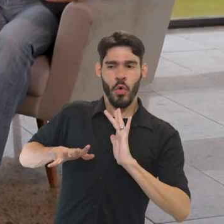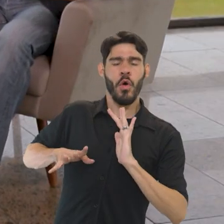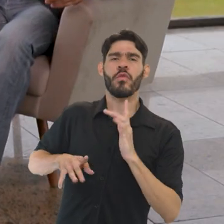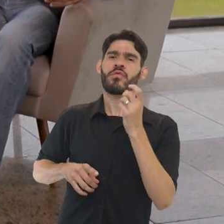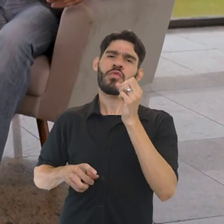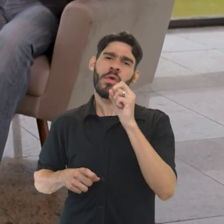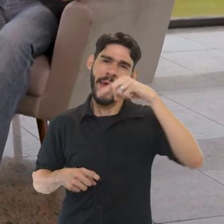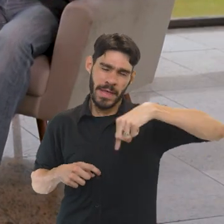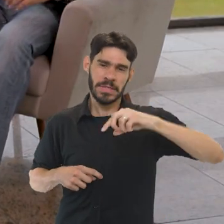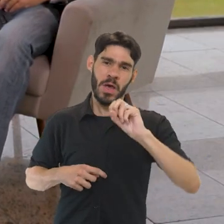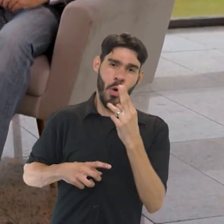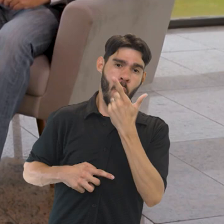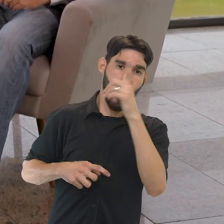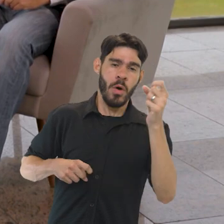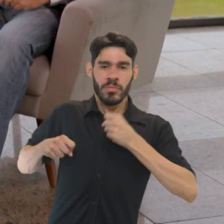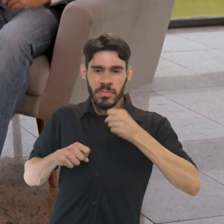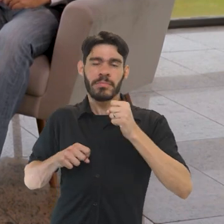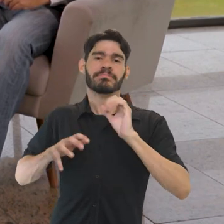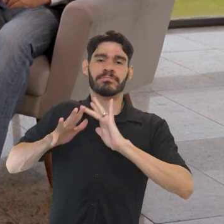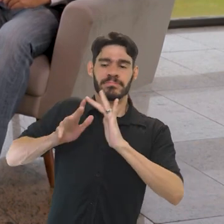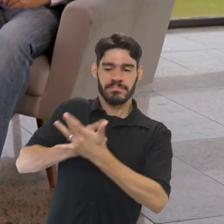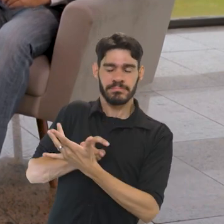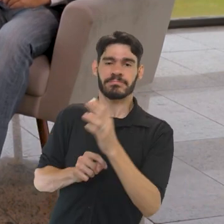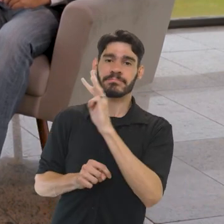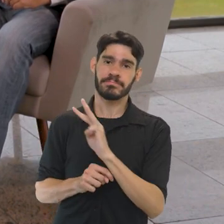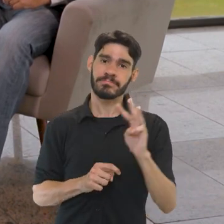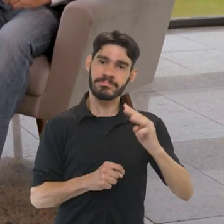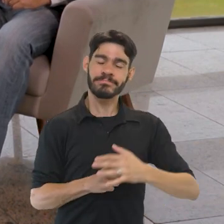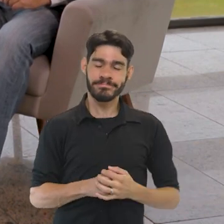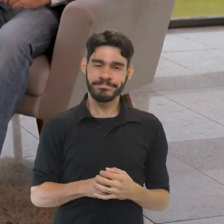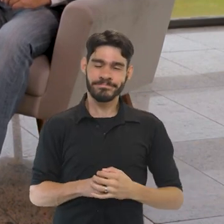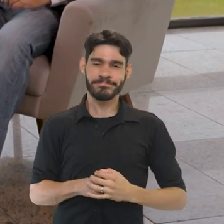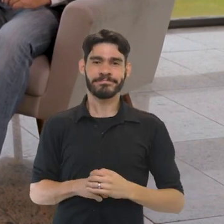ou outras entrevistas, é só acompanhar as nossas redes